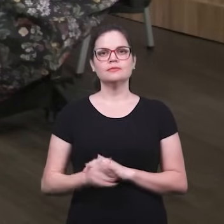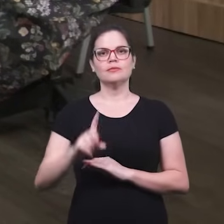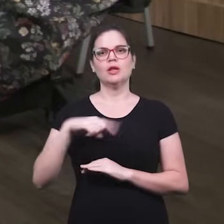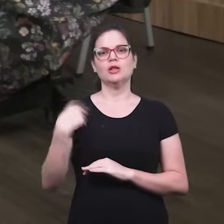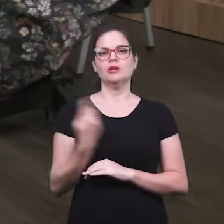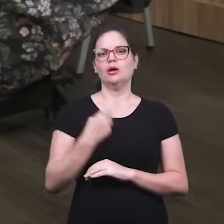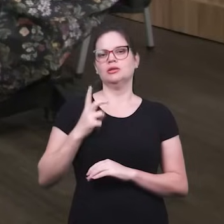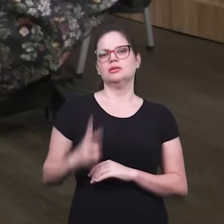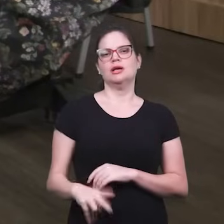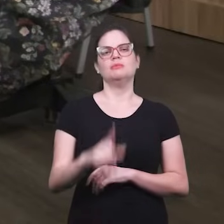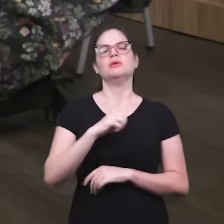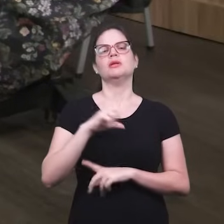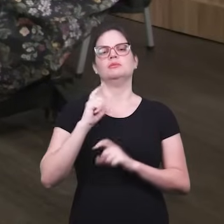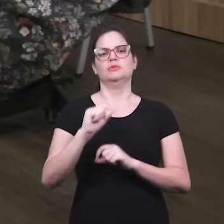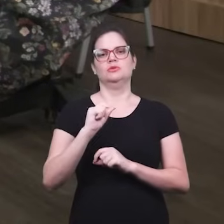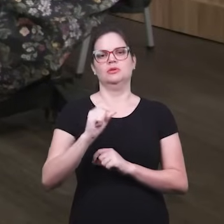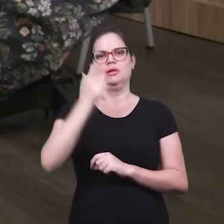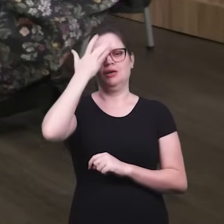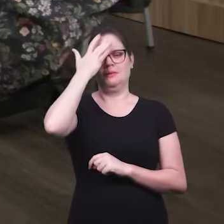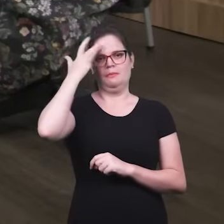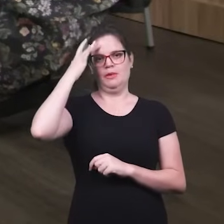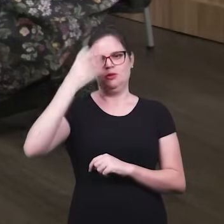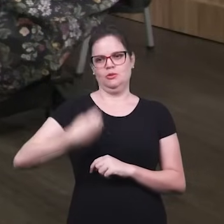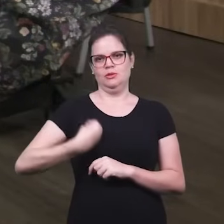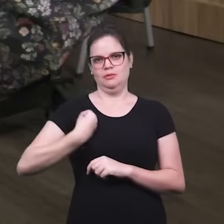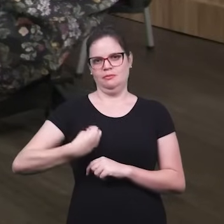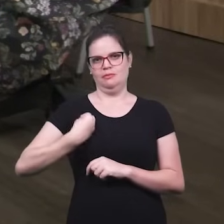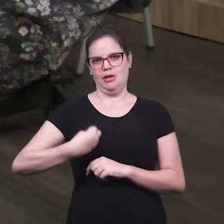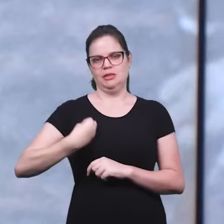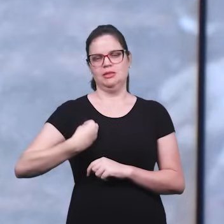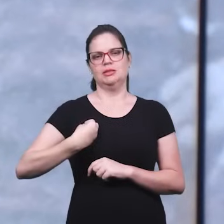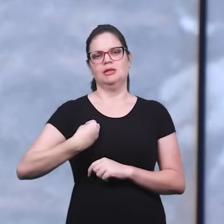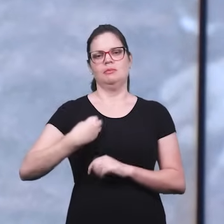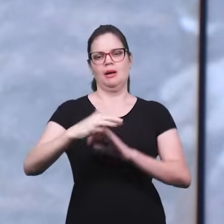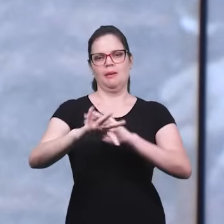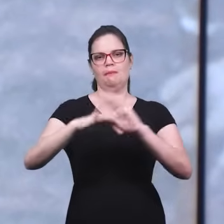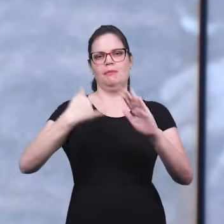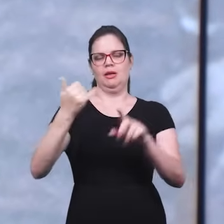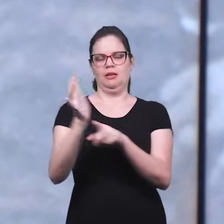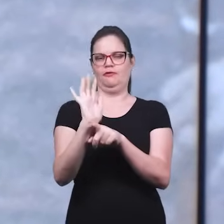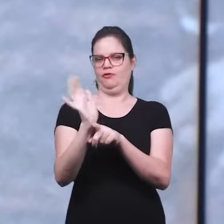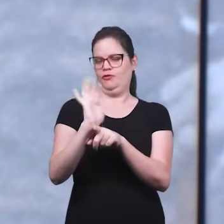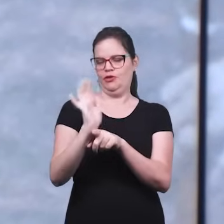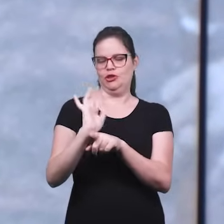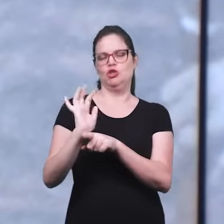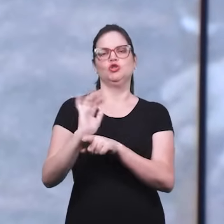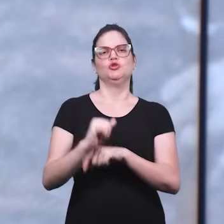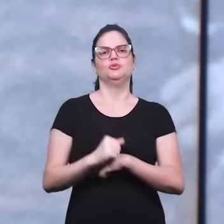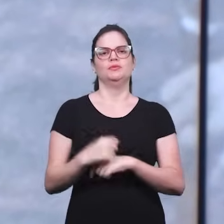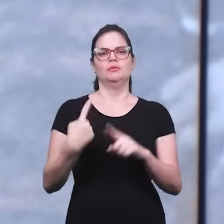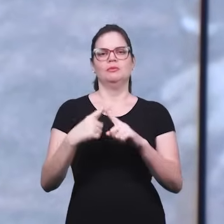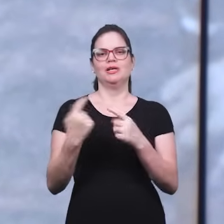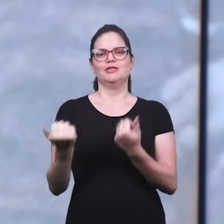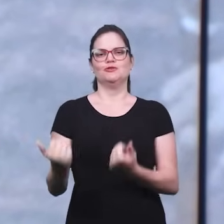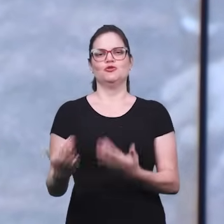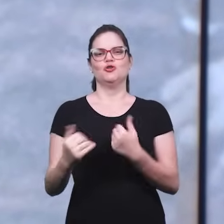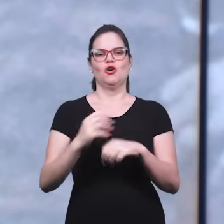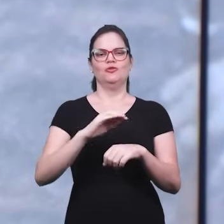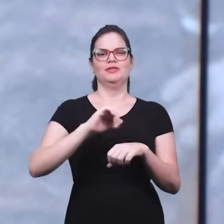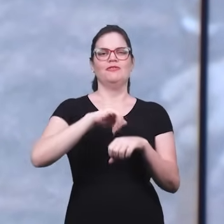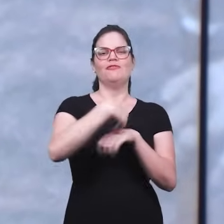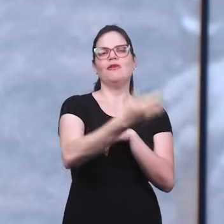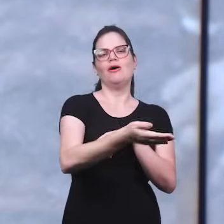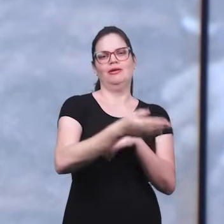de jovens que de fora, quando eu digo de fora daqui do estúdio, sempre a gente dá oportunidade para os nossos